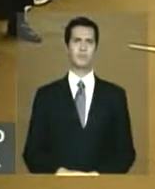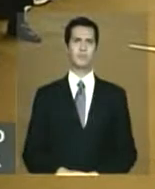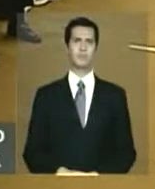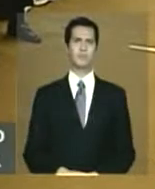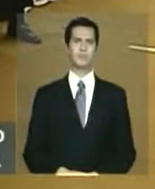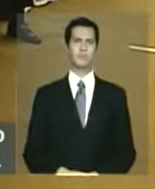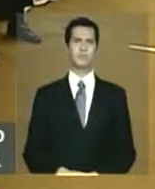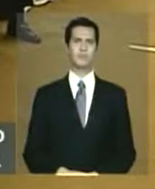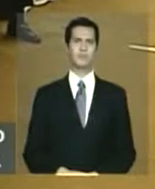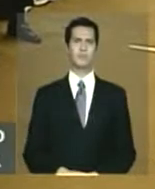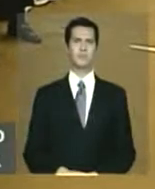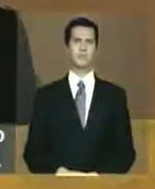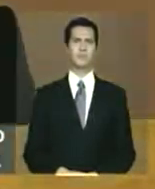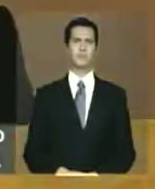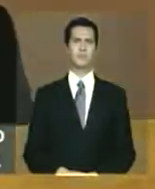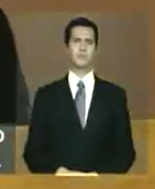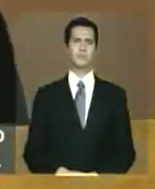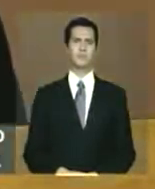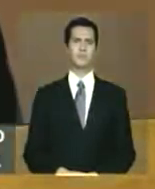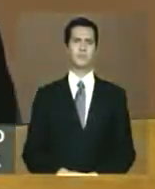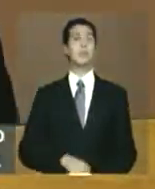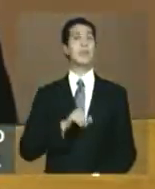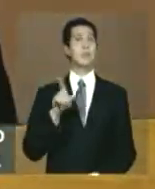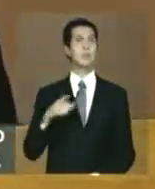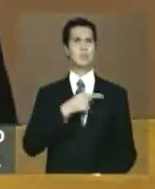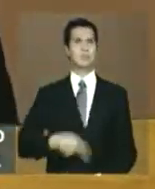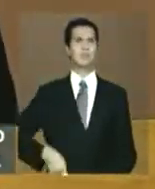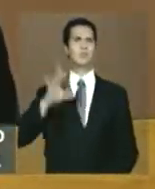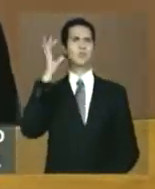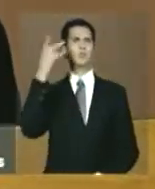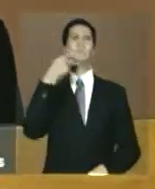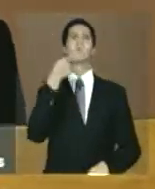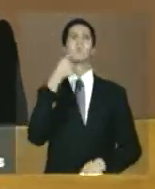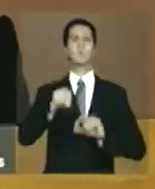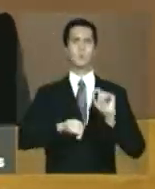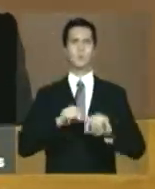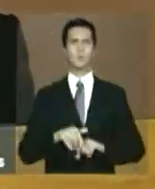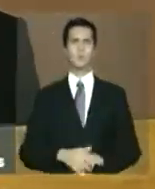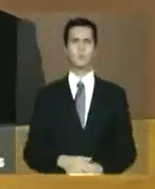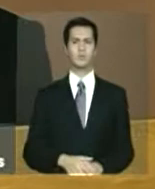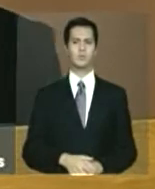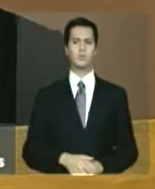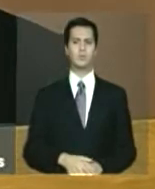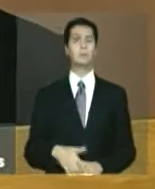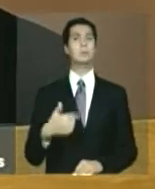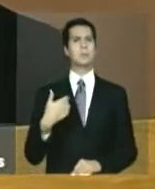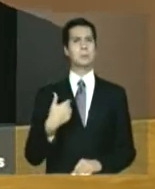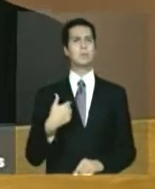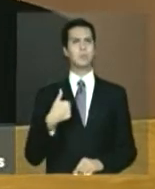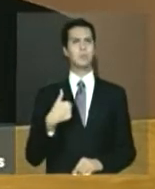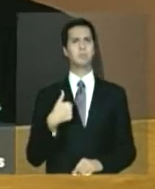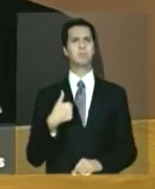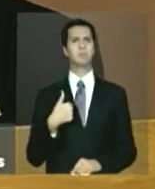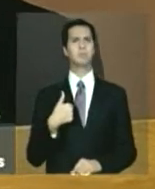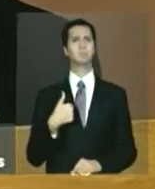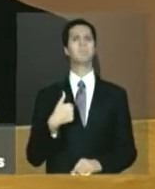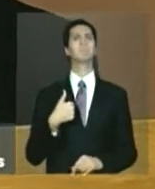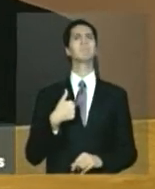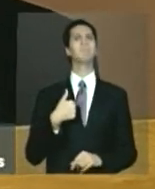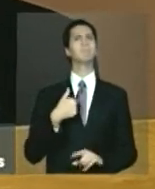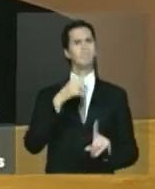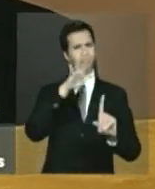e e como ela mesma disse no seu discurso eu reverencio aqui a